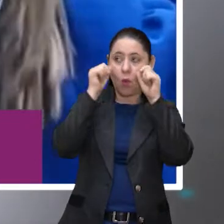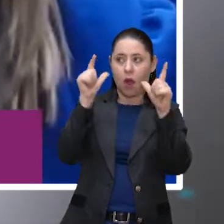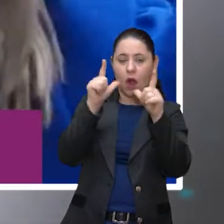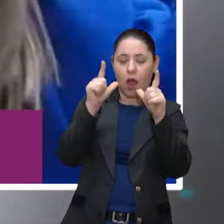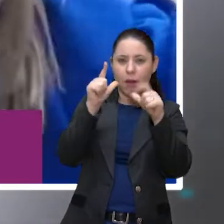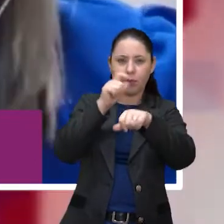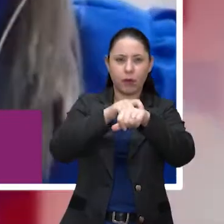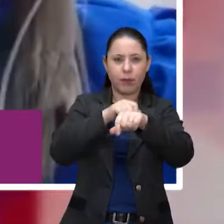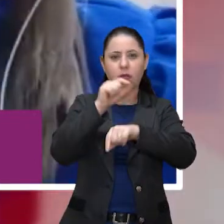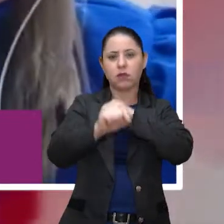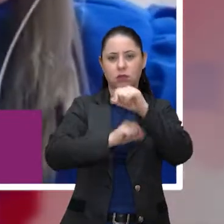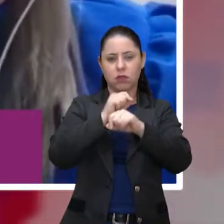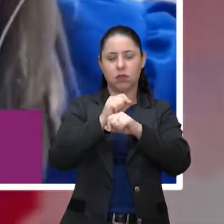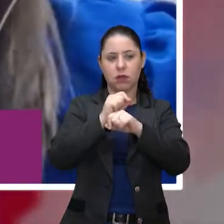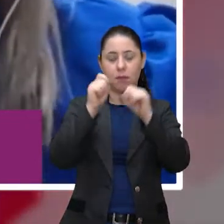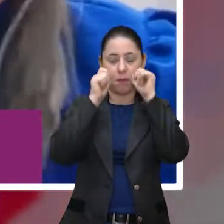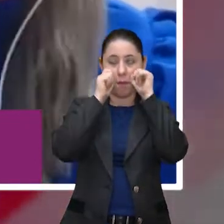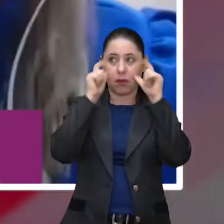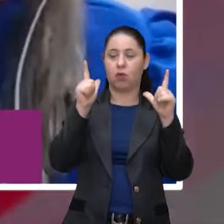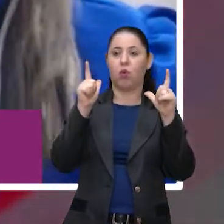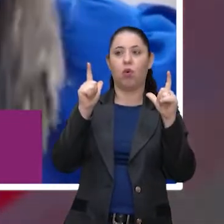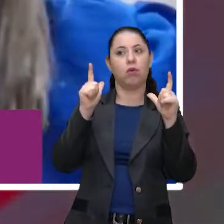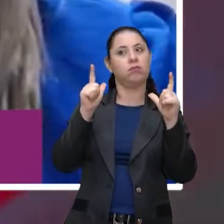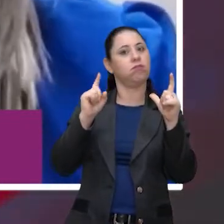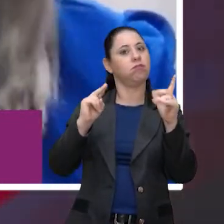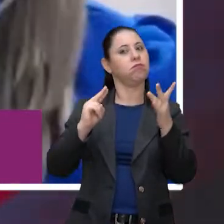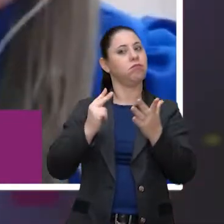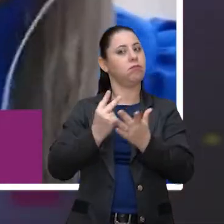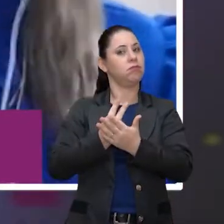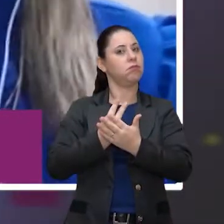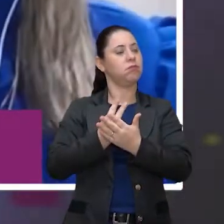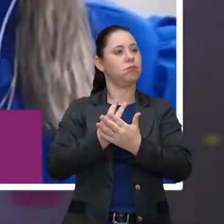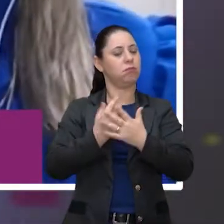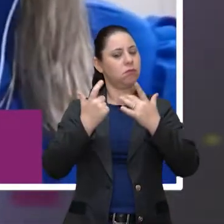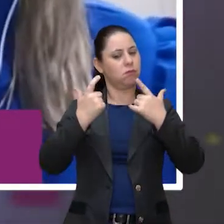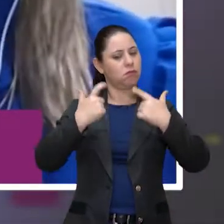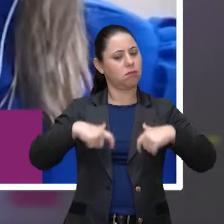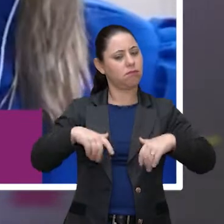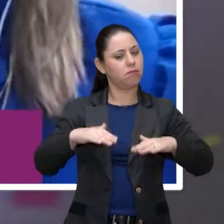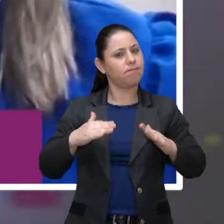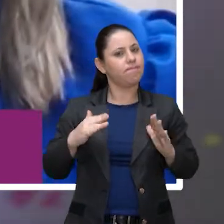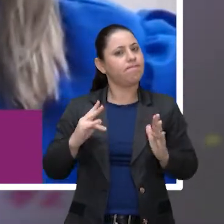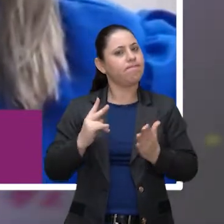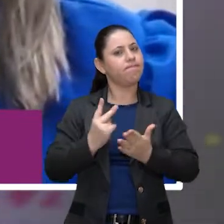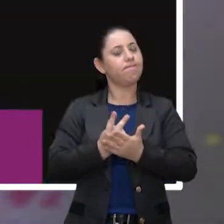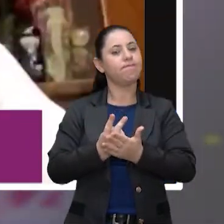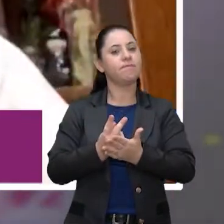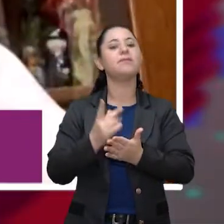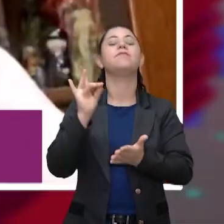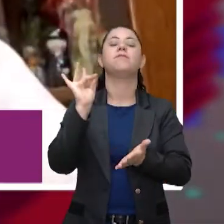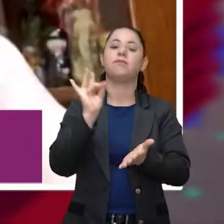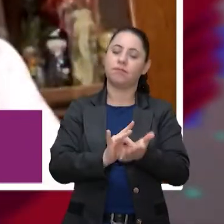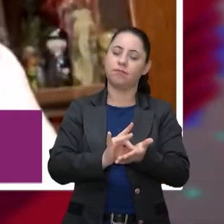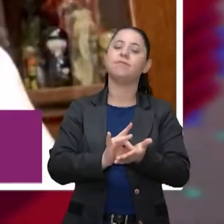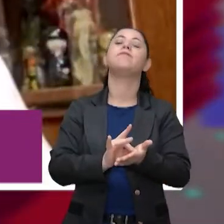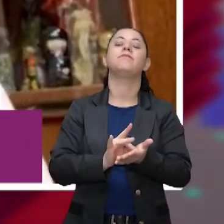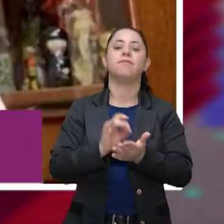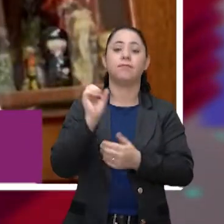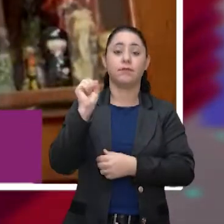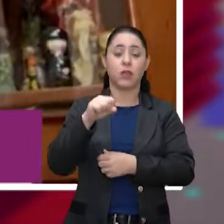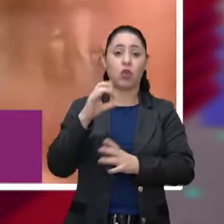um alerta, é ali que acende a luzinha, algo não está bem com o meu corpo. Na verdade,